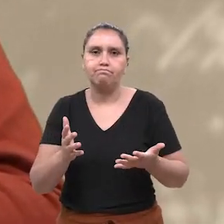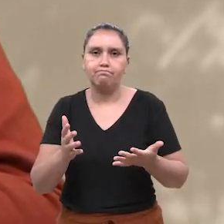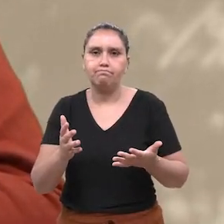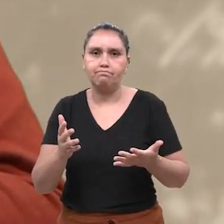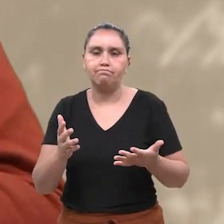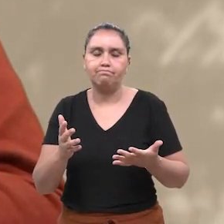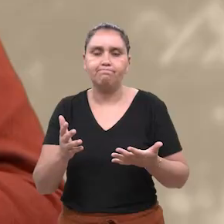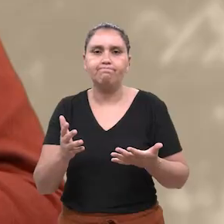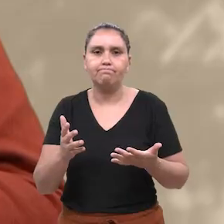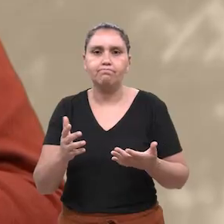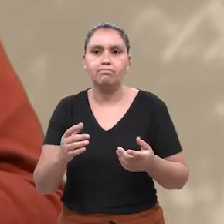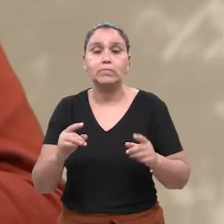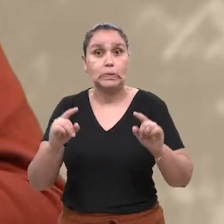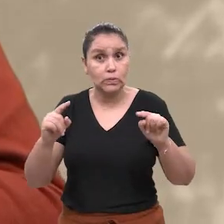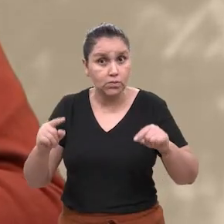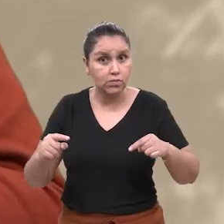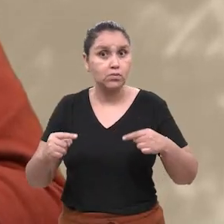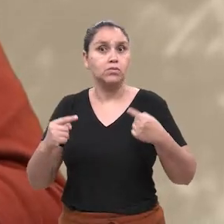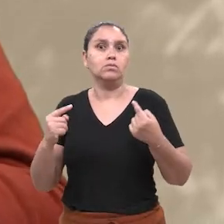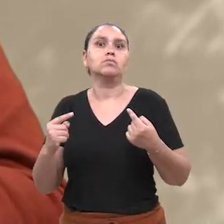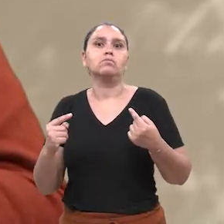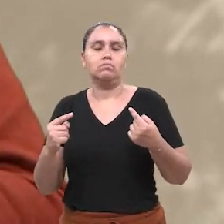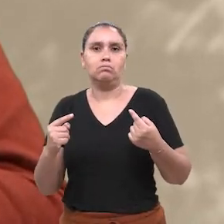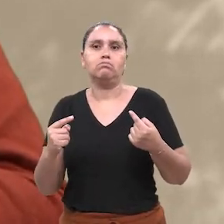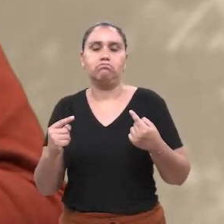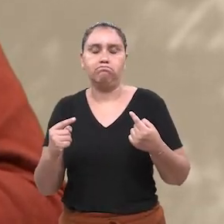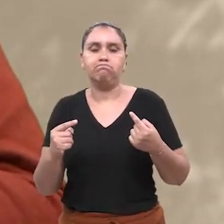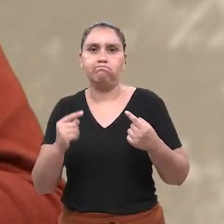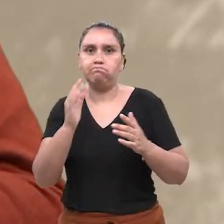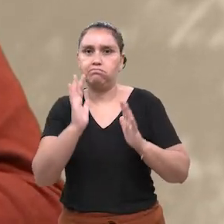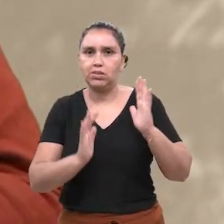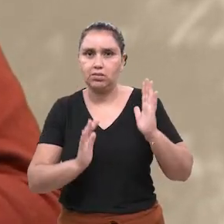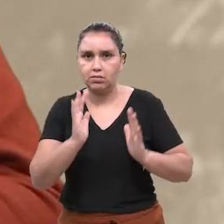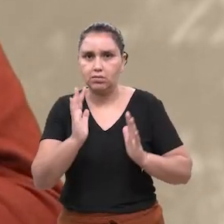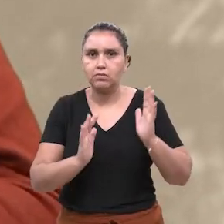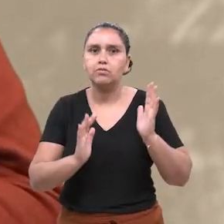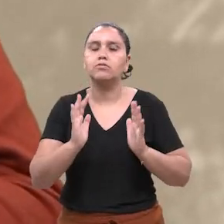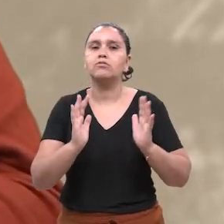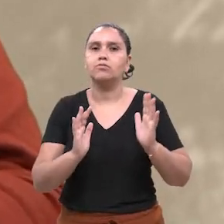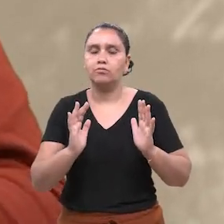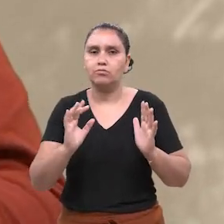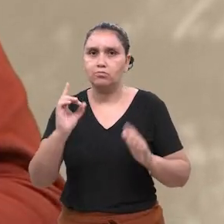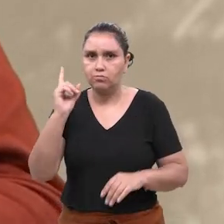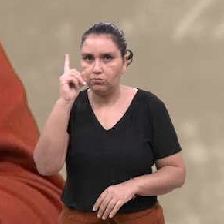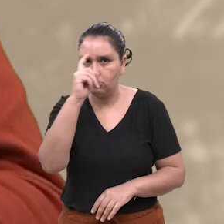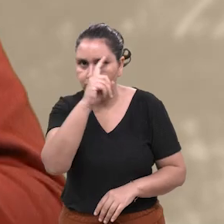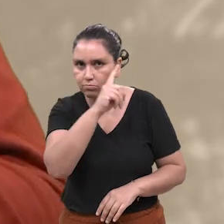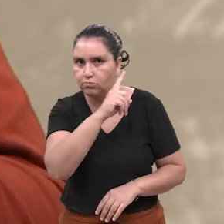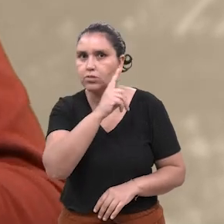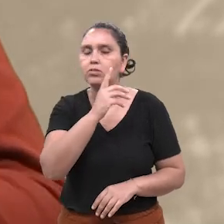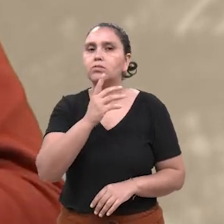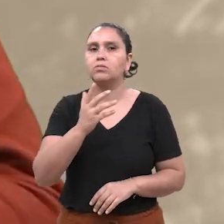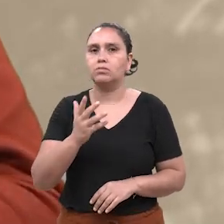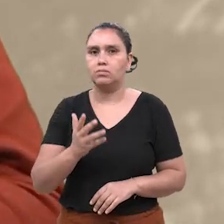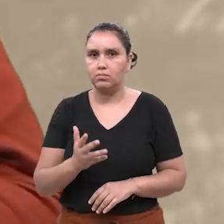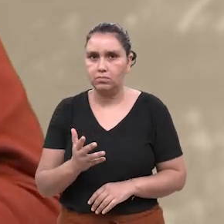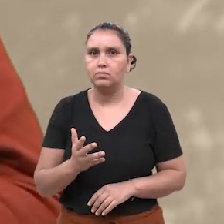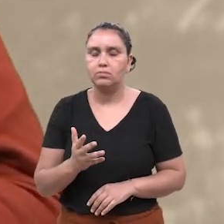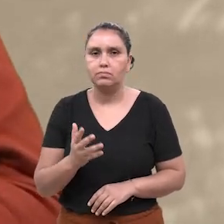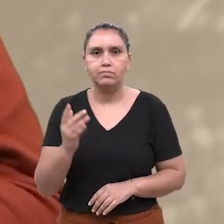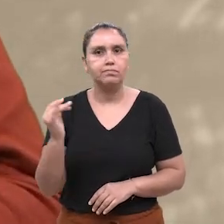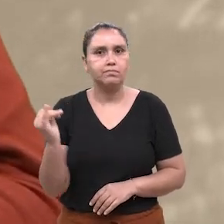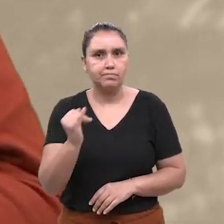disponibilizar a fazer. Então esse foi um desafio muito grande, né? Foi um desafio tenso, né?